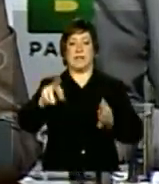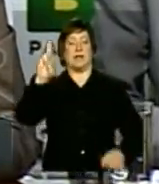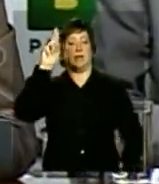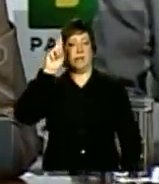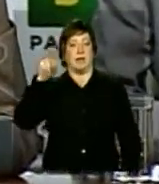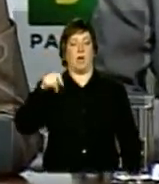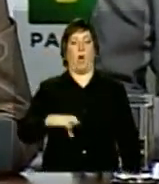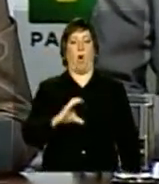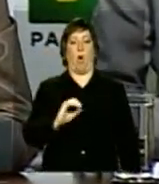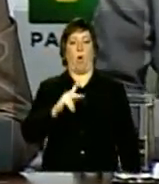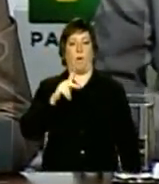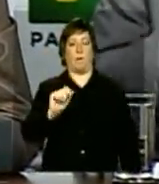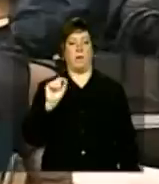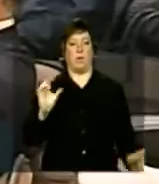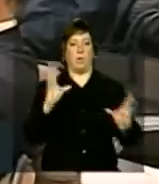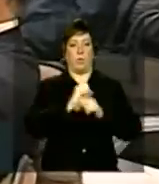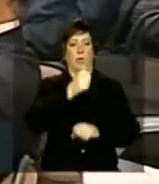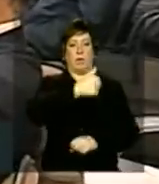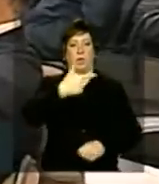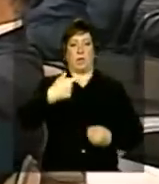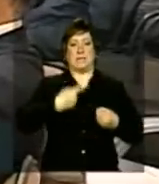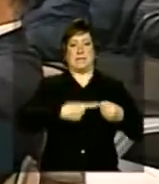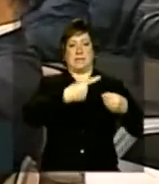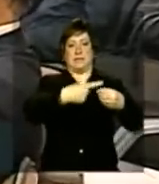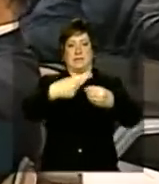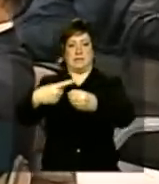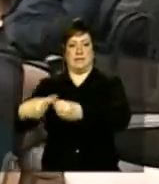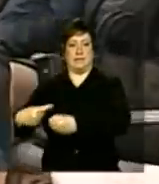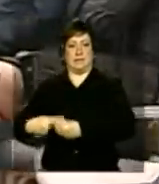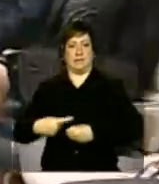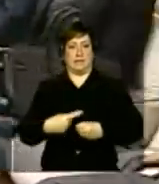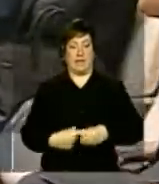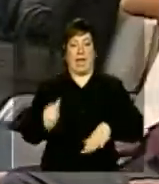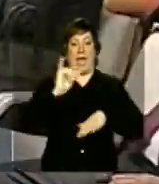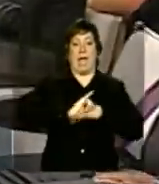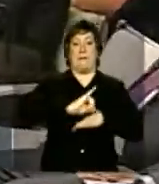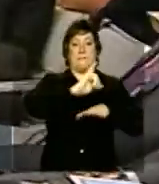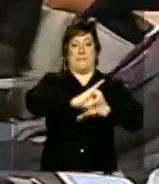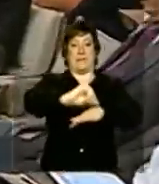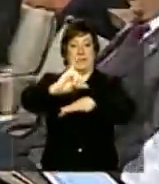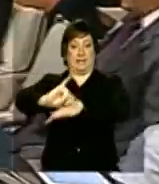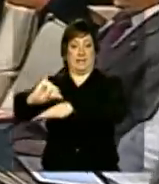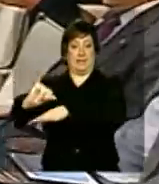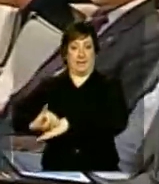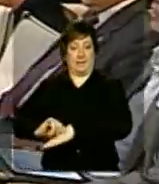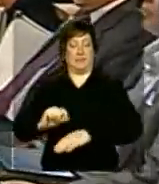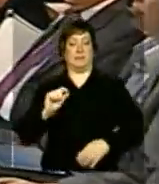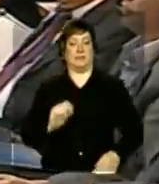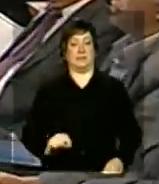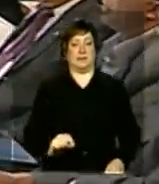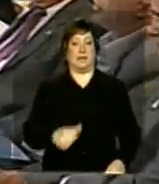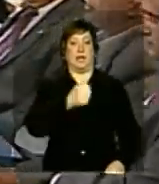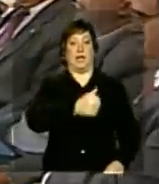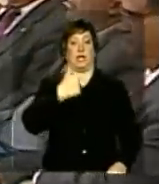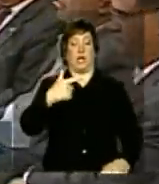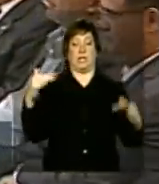Copa nas 12 cidades nas 12 capitais nas 12